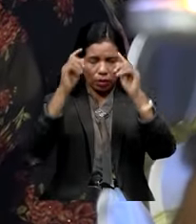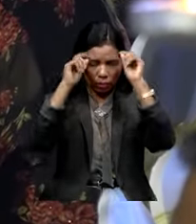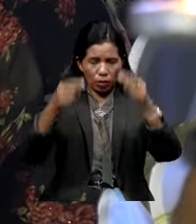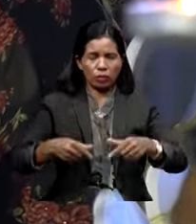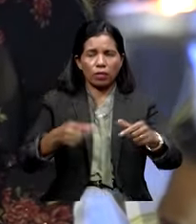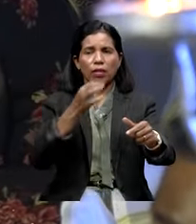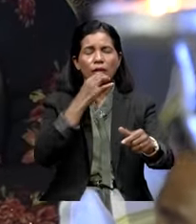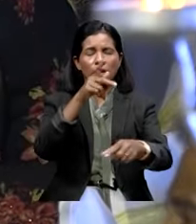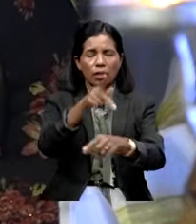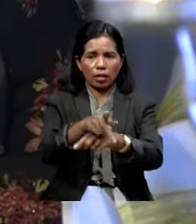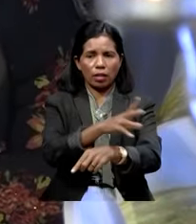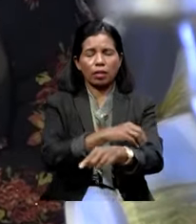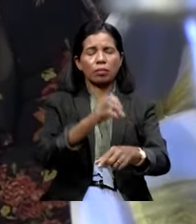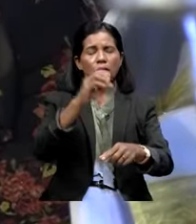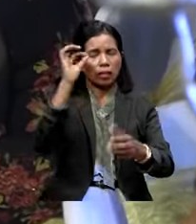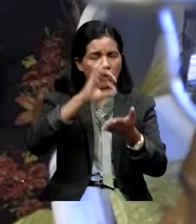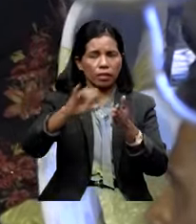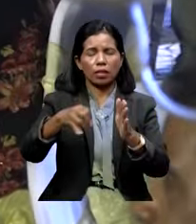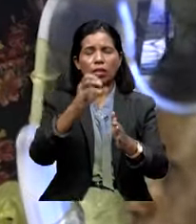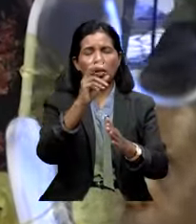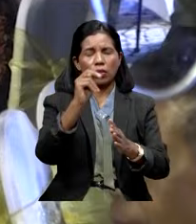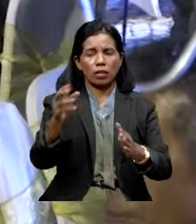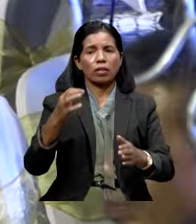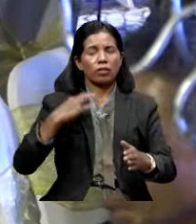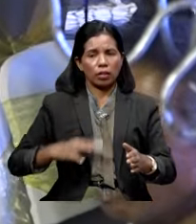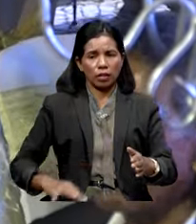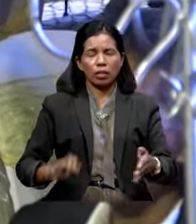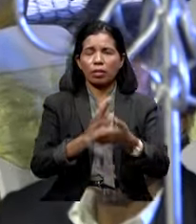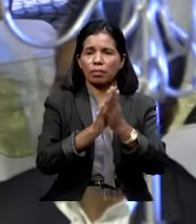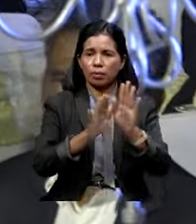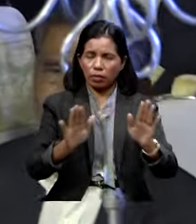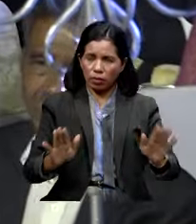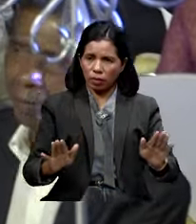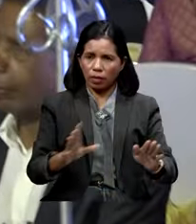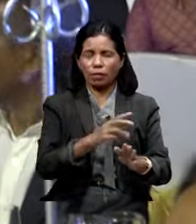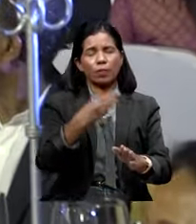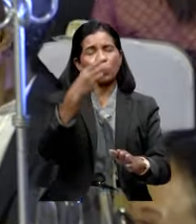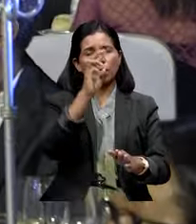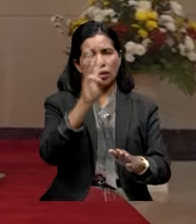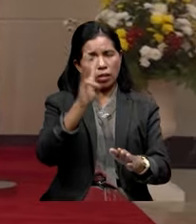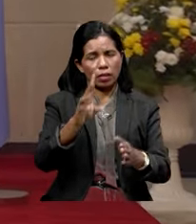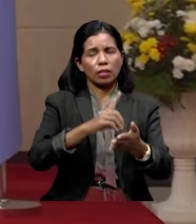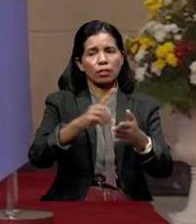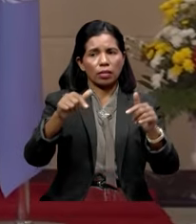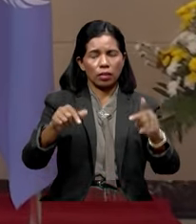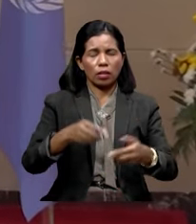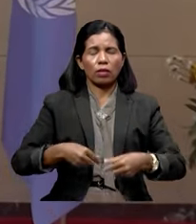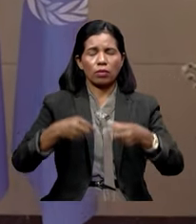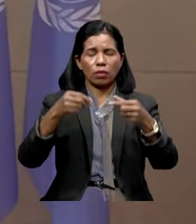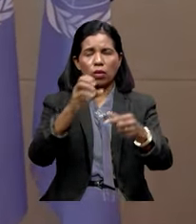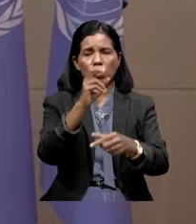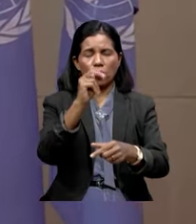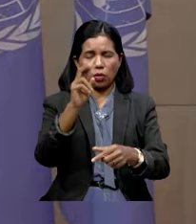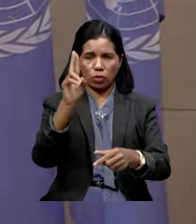para Secretário-Geral ONU no dar símbolo fraternidade e não amizade. E a quarta semana Nemos, Estado Timor-Leste, condecora secretário-geral ONU